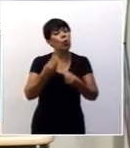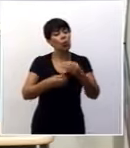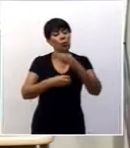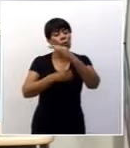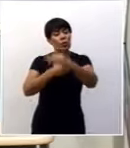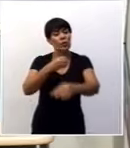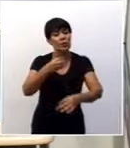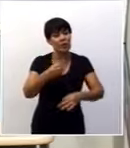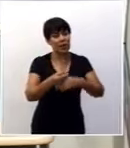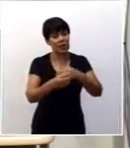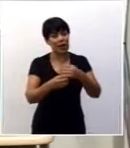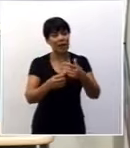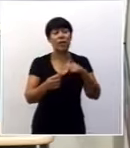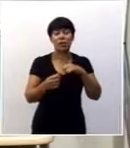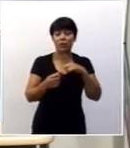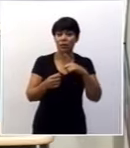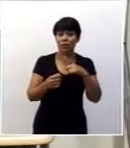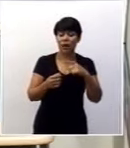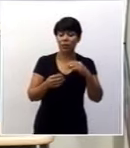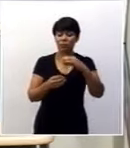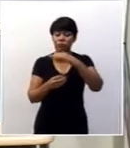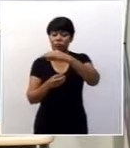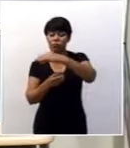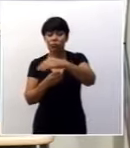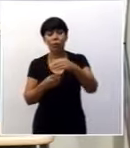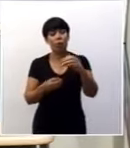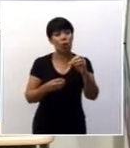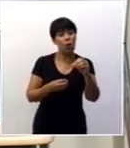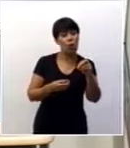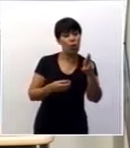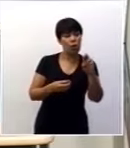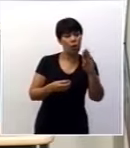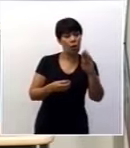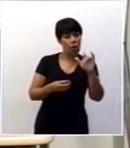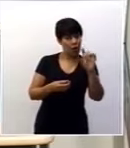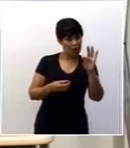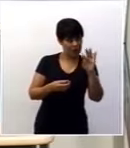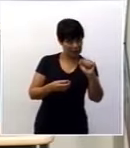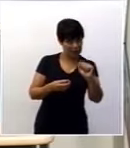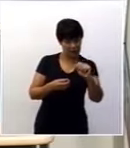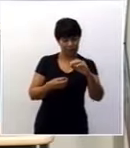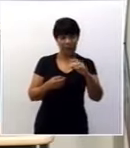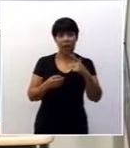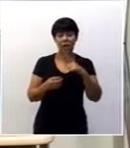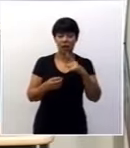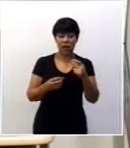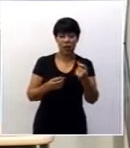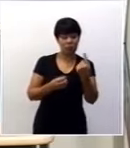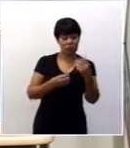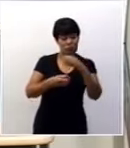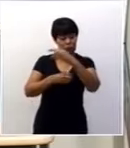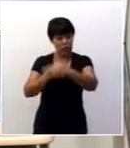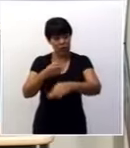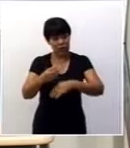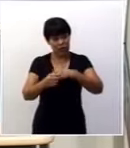existem órbitas, né, que esses satélites estão cobrindo toda a superfície terrestre. Existem